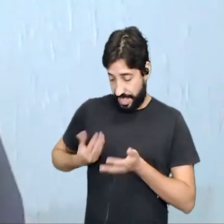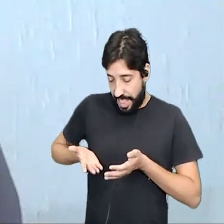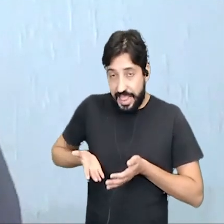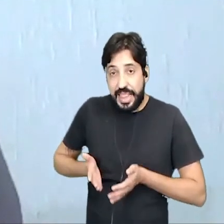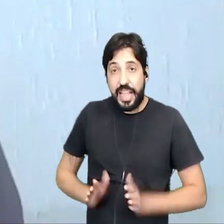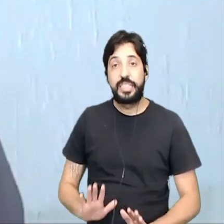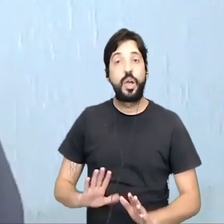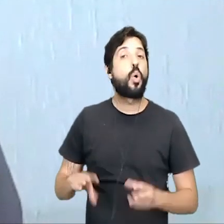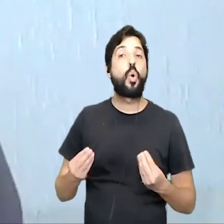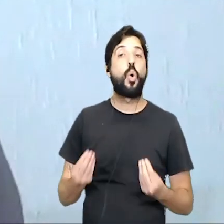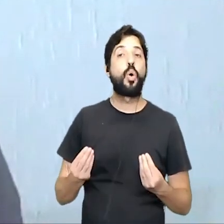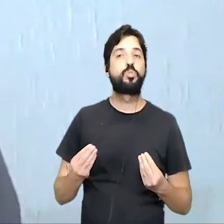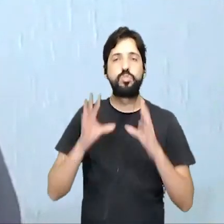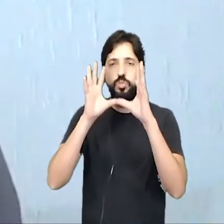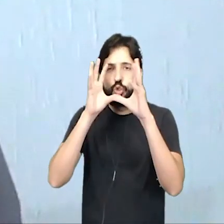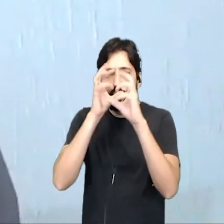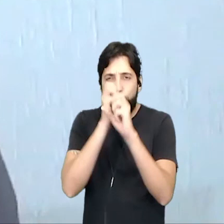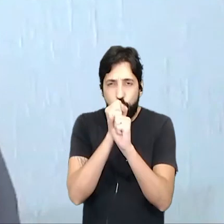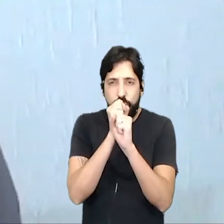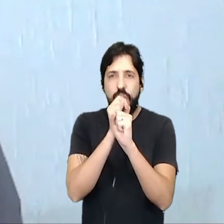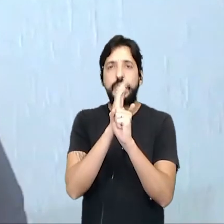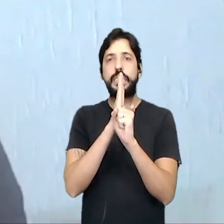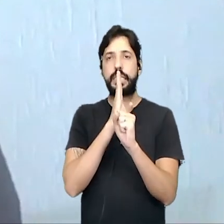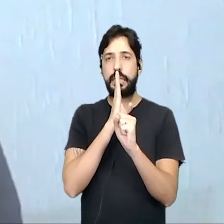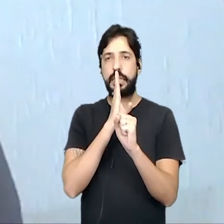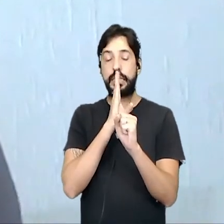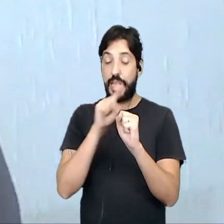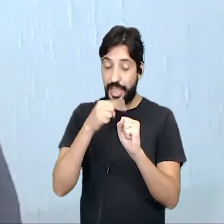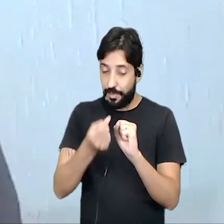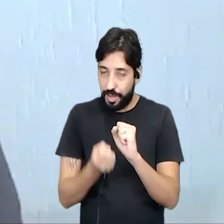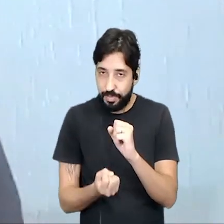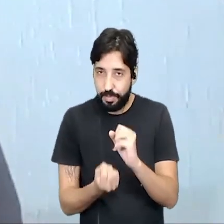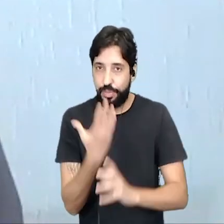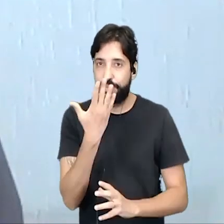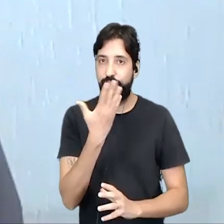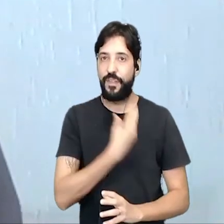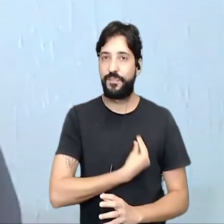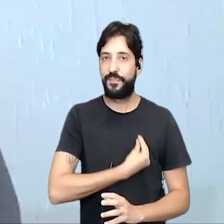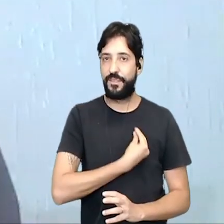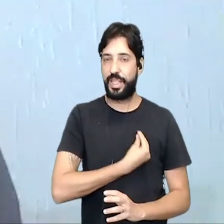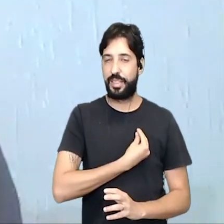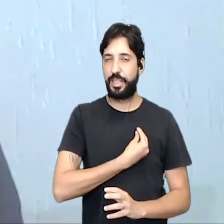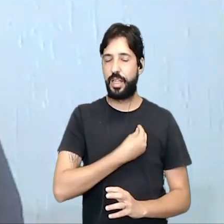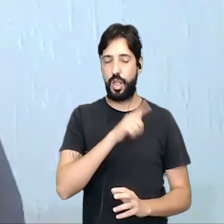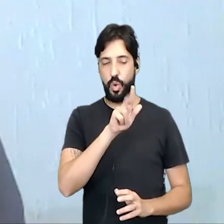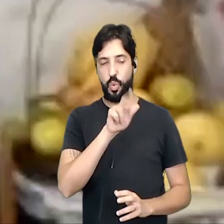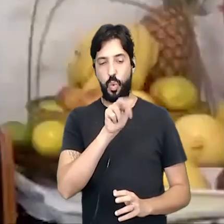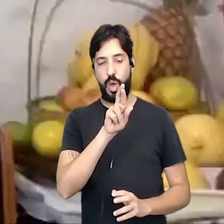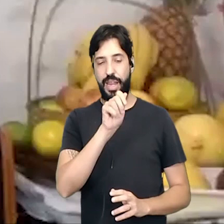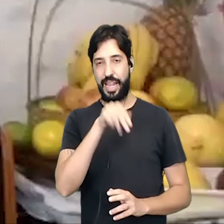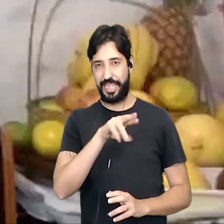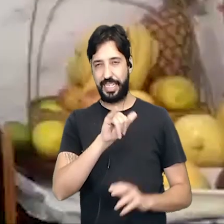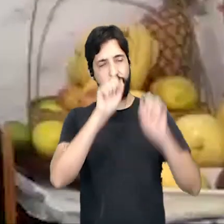A vida nasceu dentro da escuridão e do silêncio.